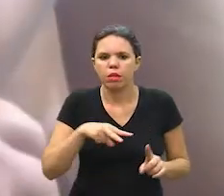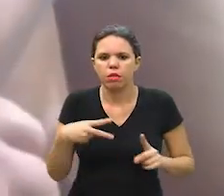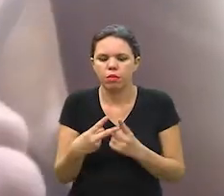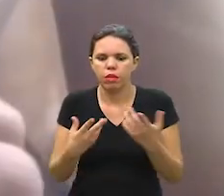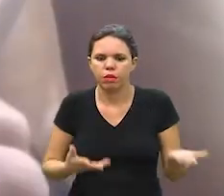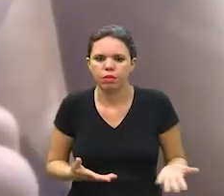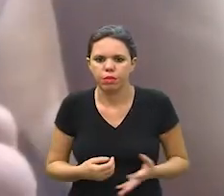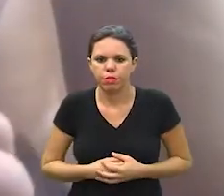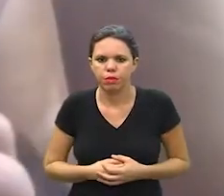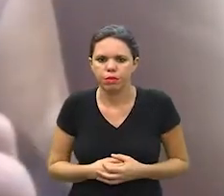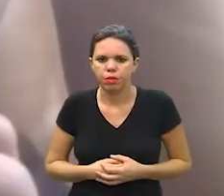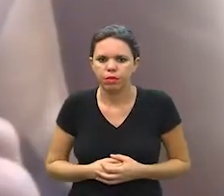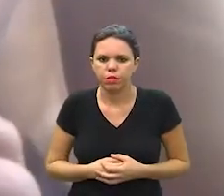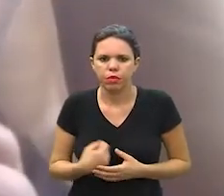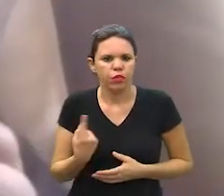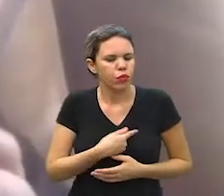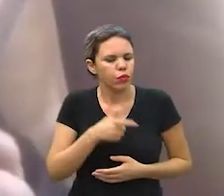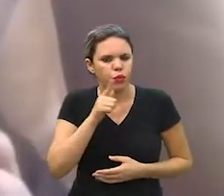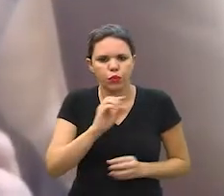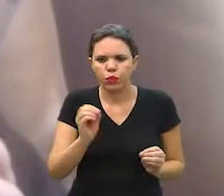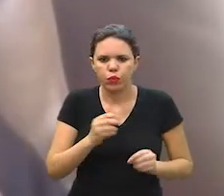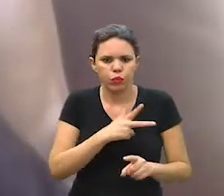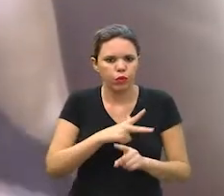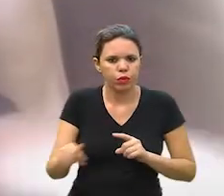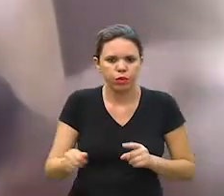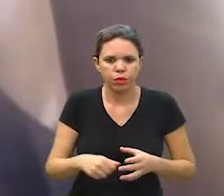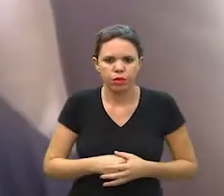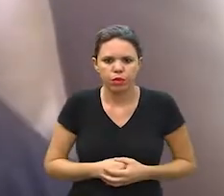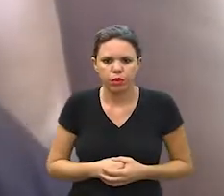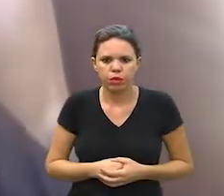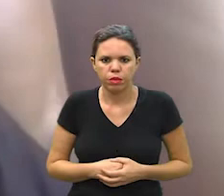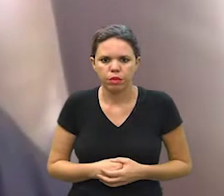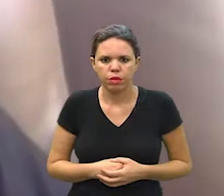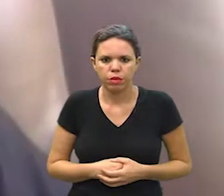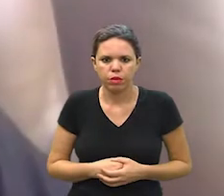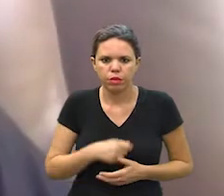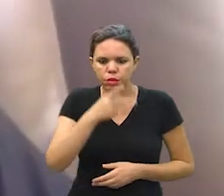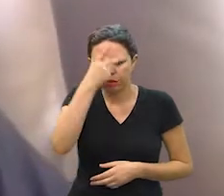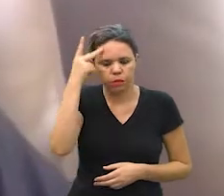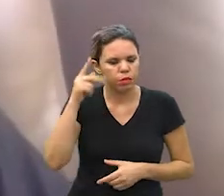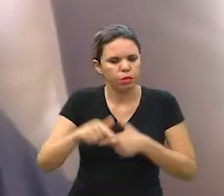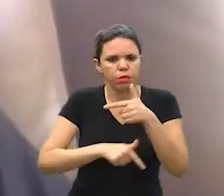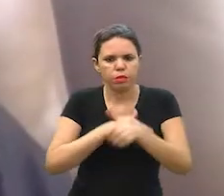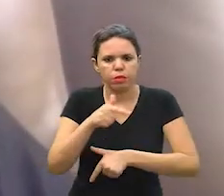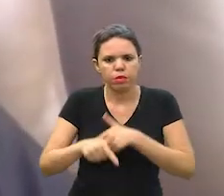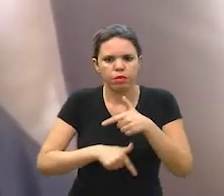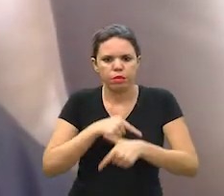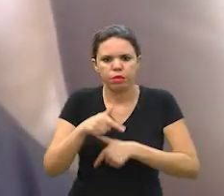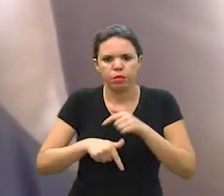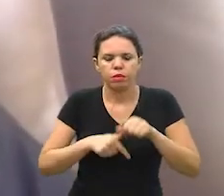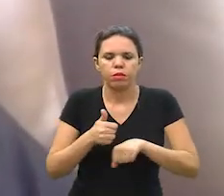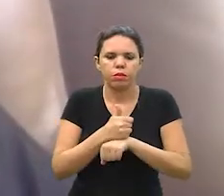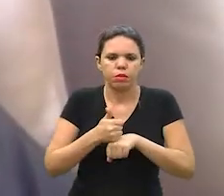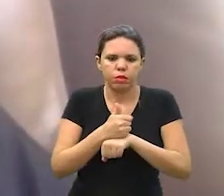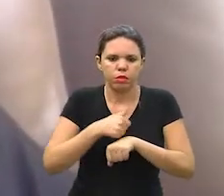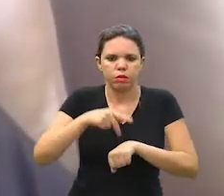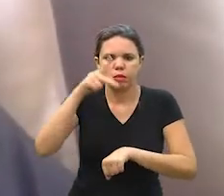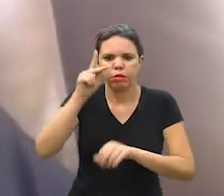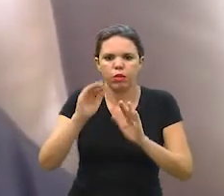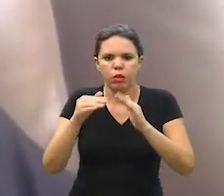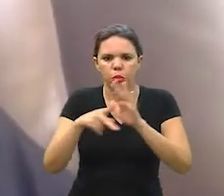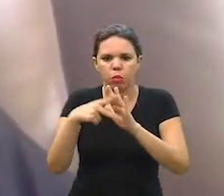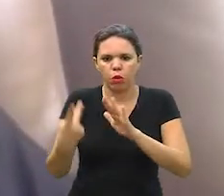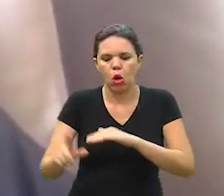aspecto, porque senão nós não vamos conseguir vencer. Quando a pessoa trabalha em serviços de especialidade, a lógica é